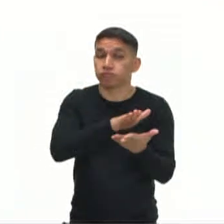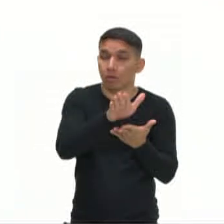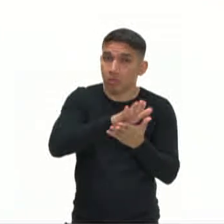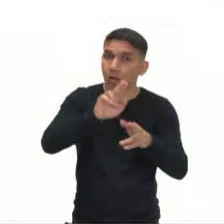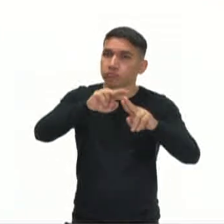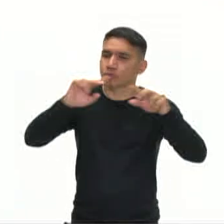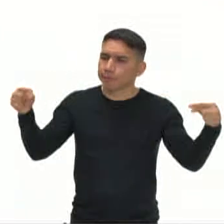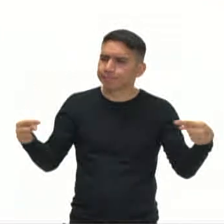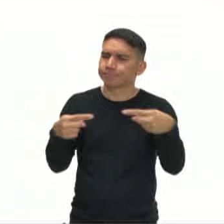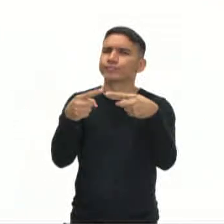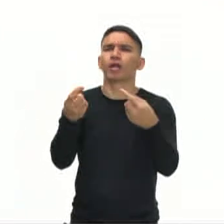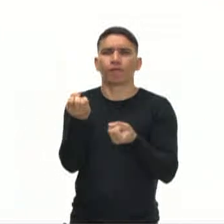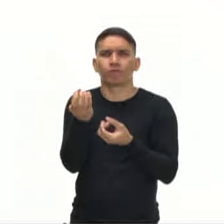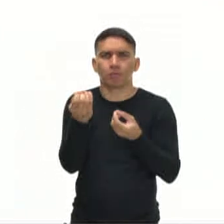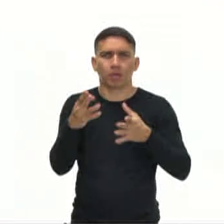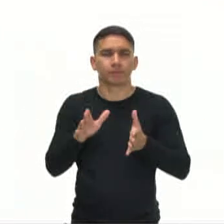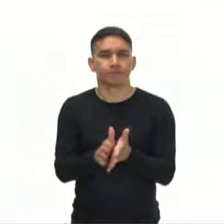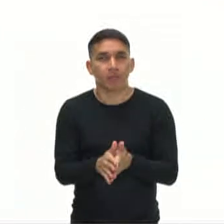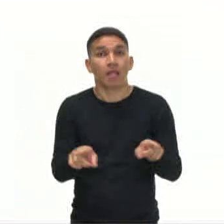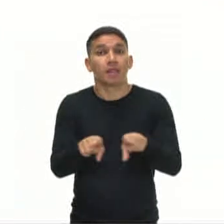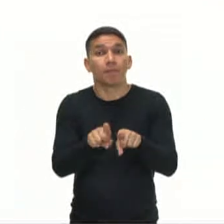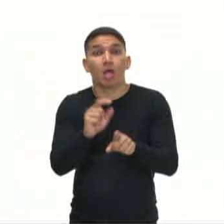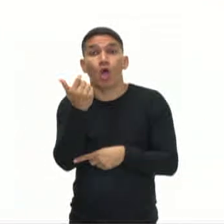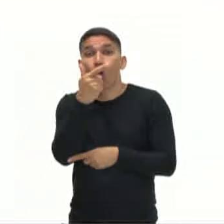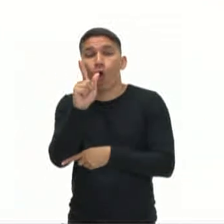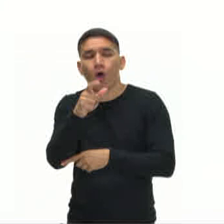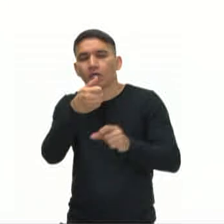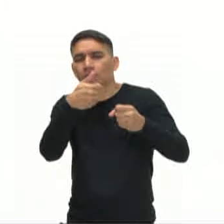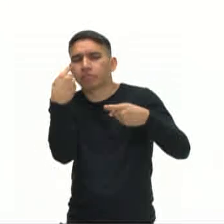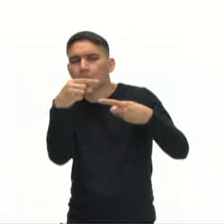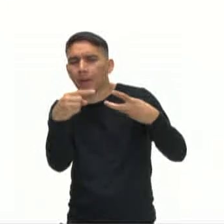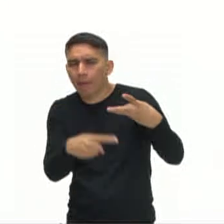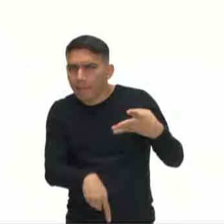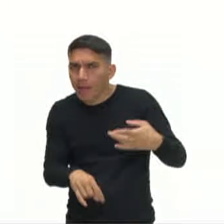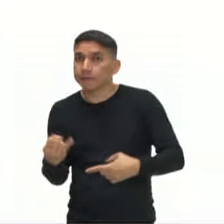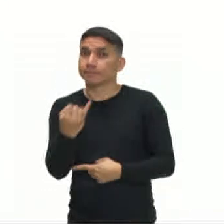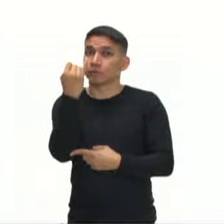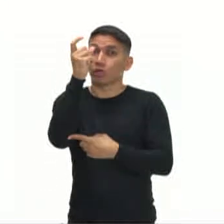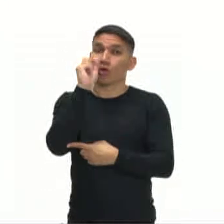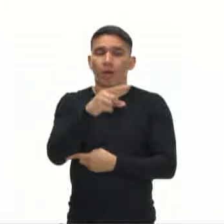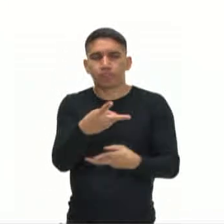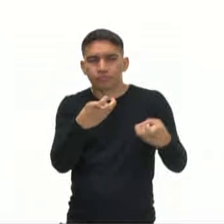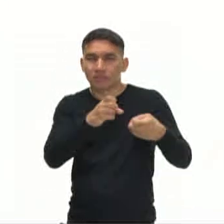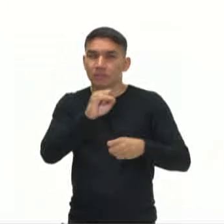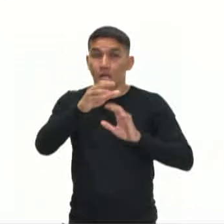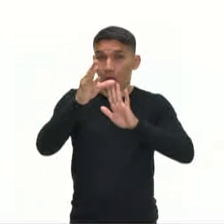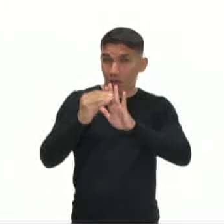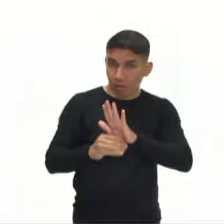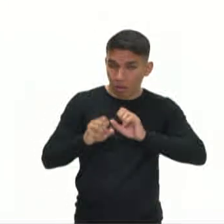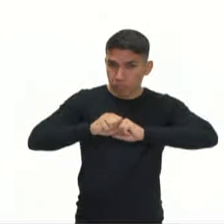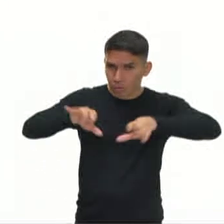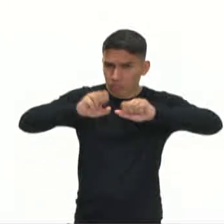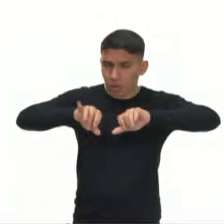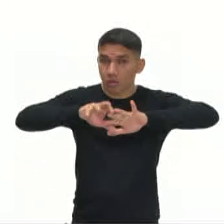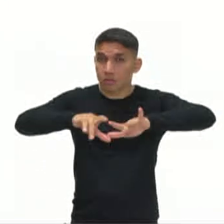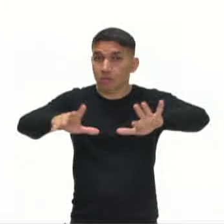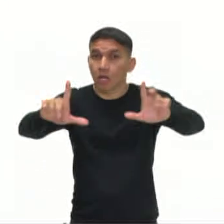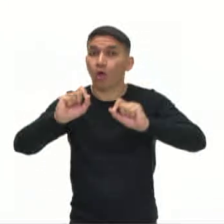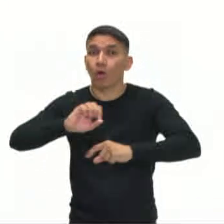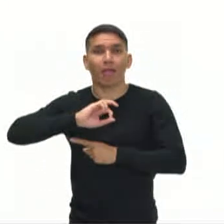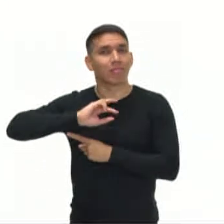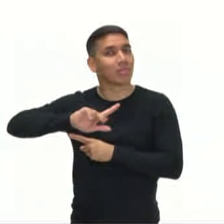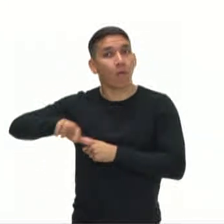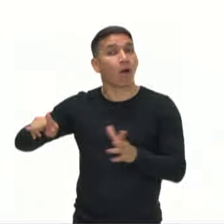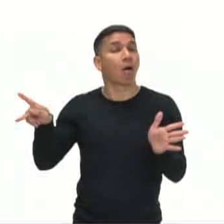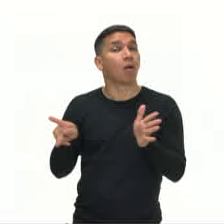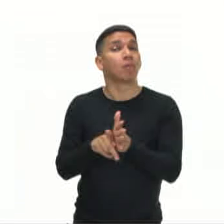mensagem. Outro aspecto relevante é identificar se o conteúdo divulgado não é oriundo